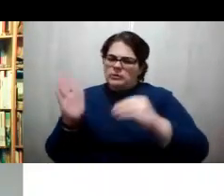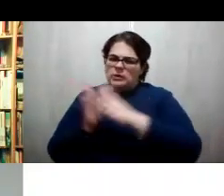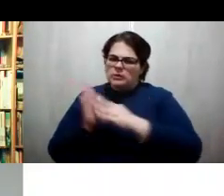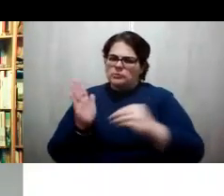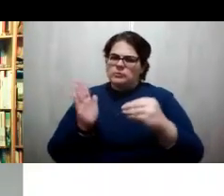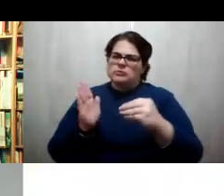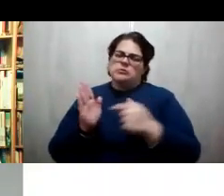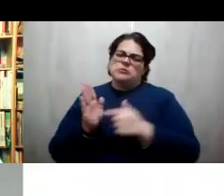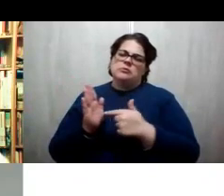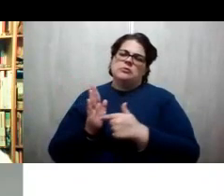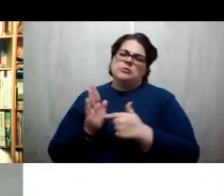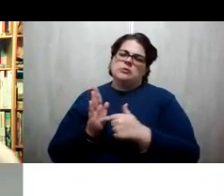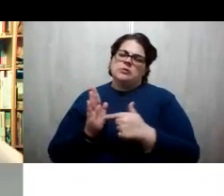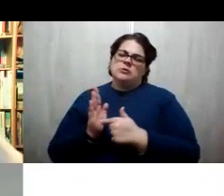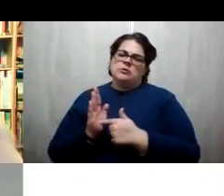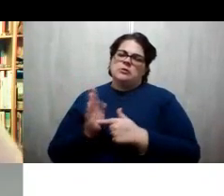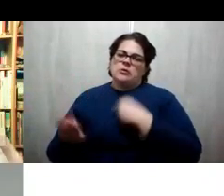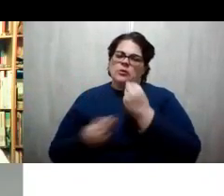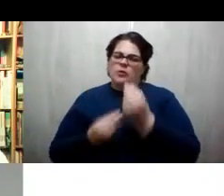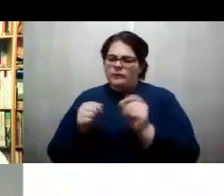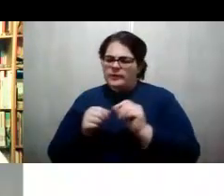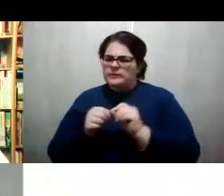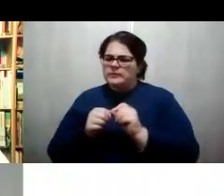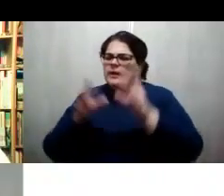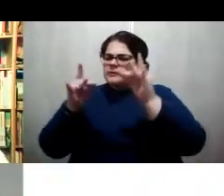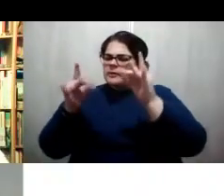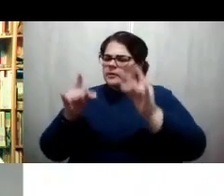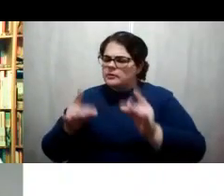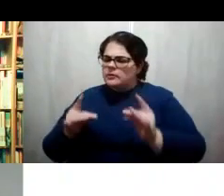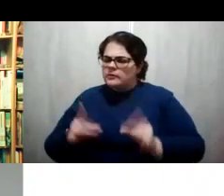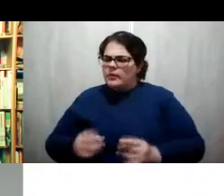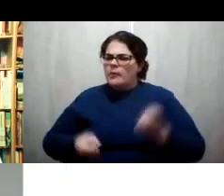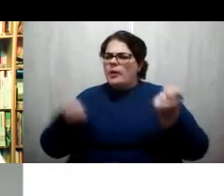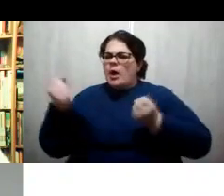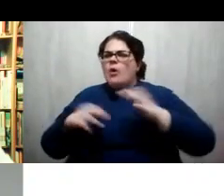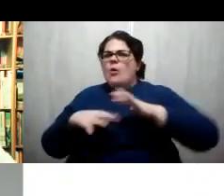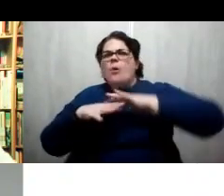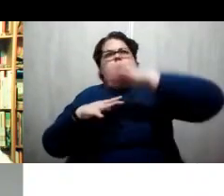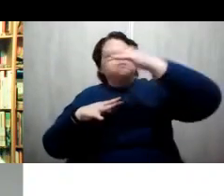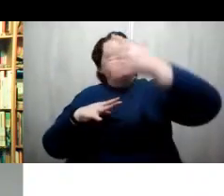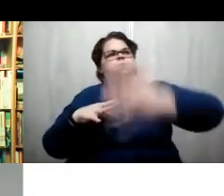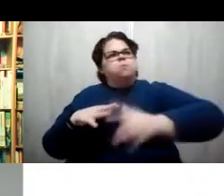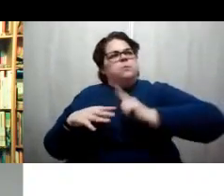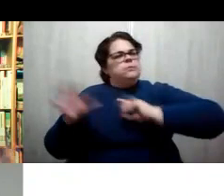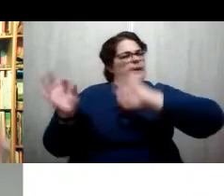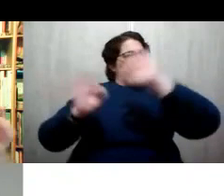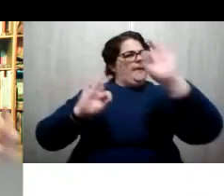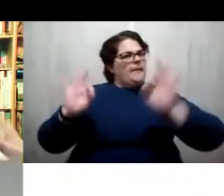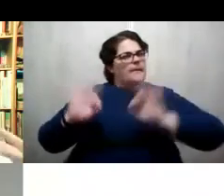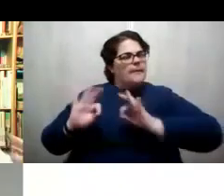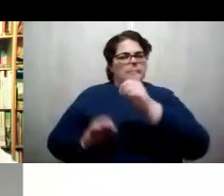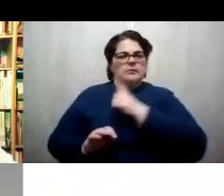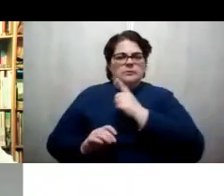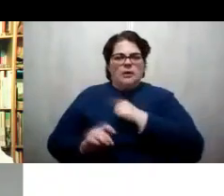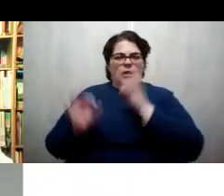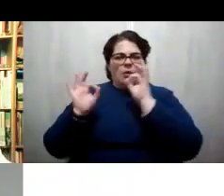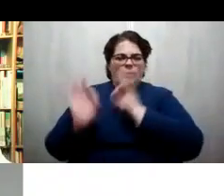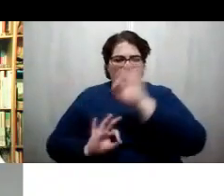de como vamos descrever os carros alegóricos, porque quanto mais a gente